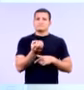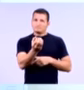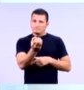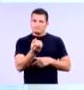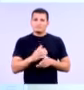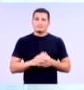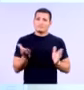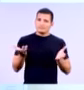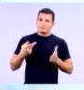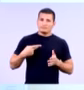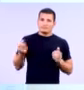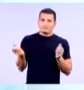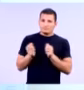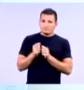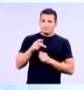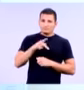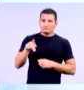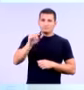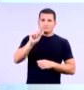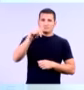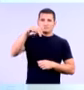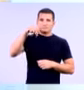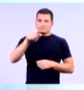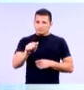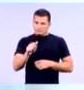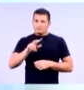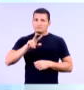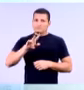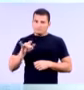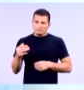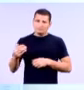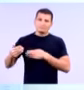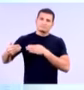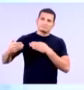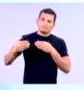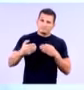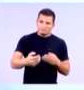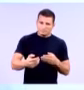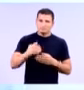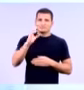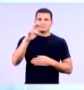aula, eu estou aqui com a professora Anabela, que vai acompanhar o chat, vai